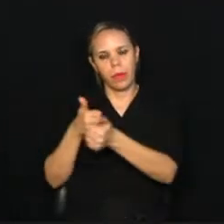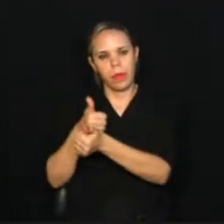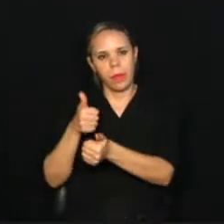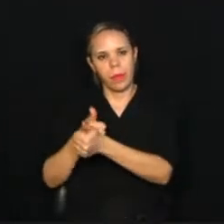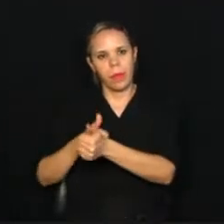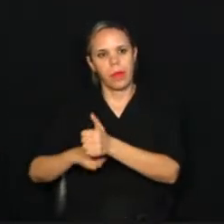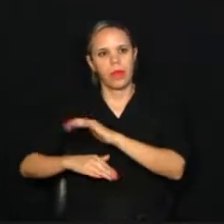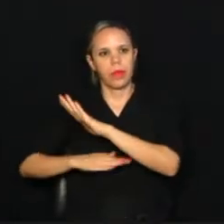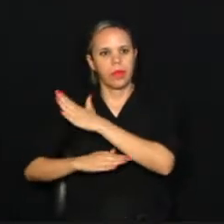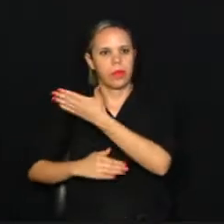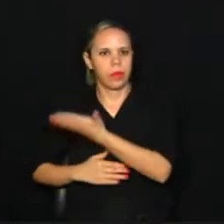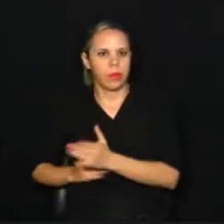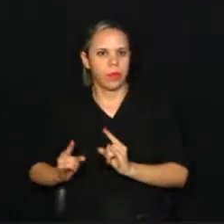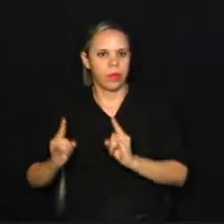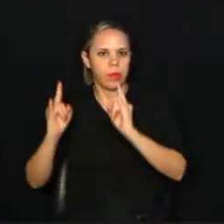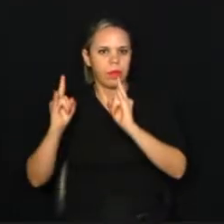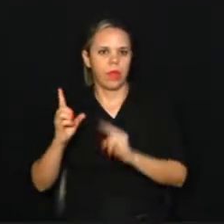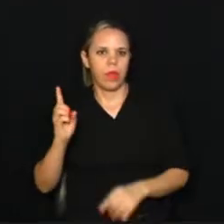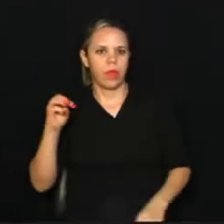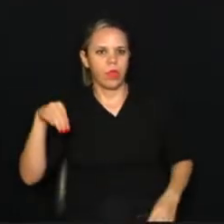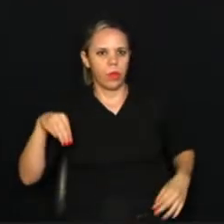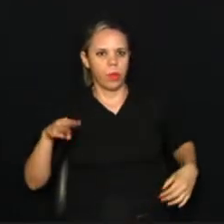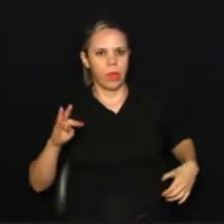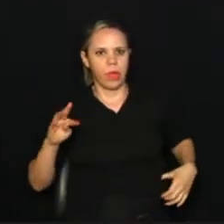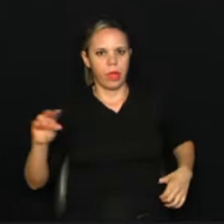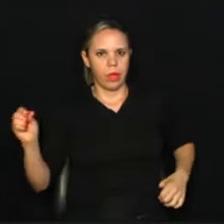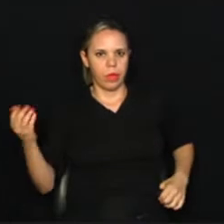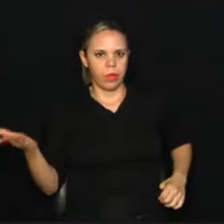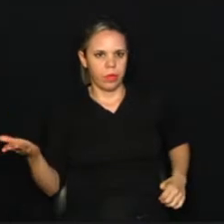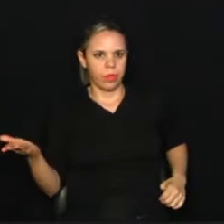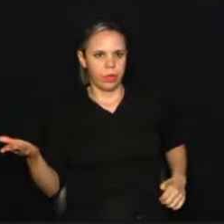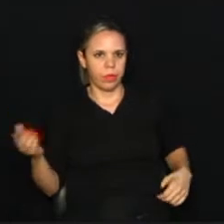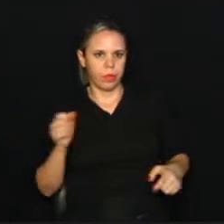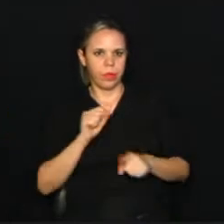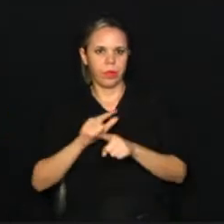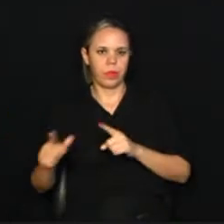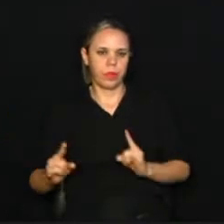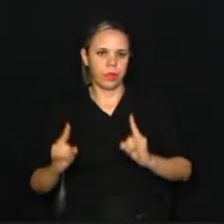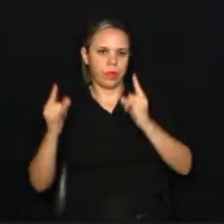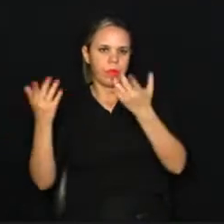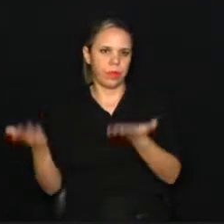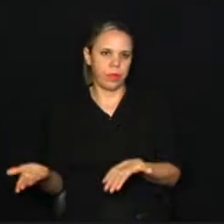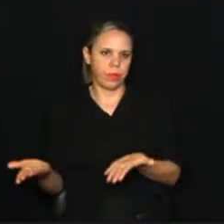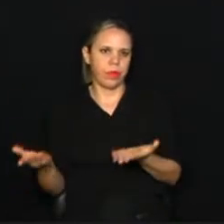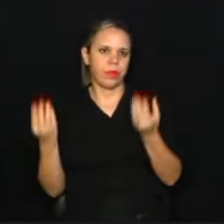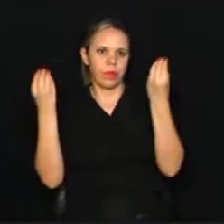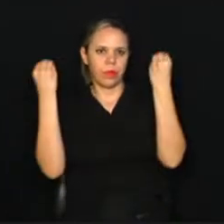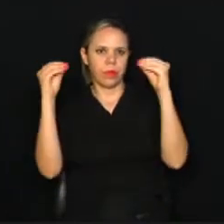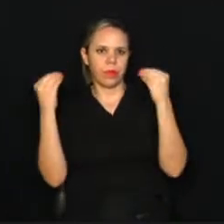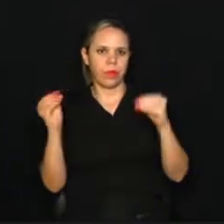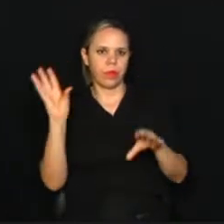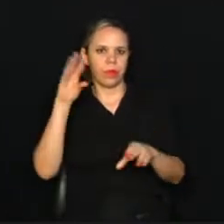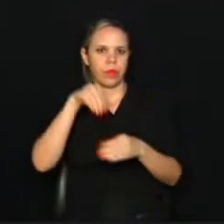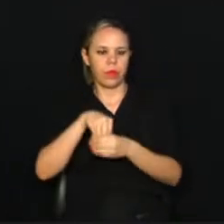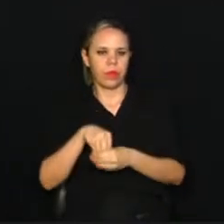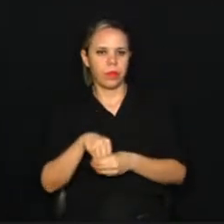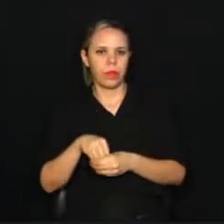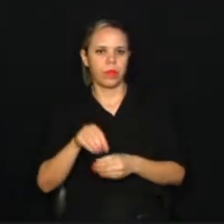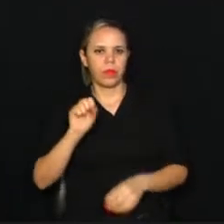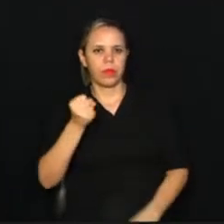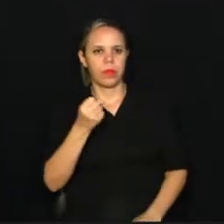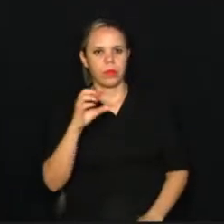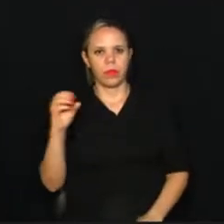um prédio do Dom Barreto e a gente aluga esse prédio e coloca nesse prédio cerca de